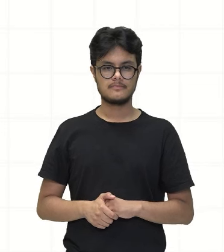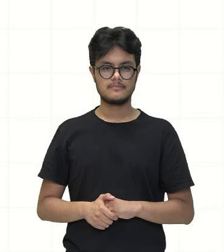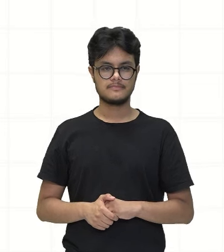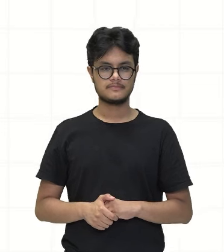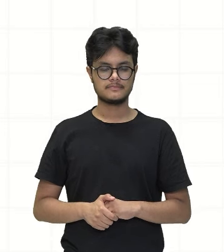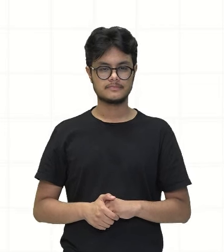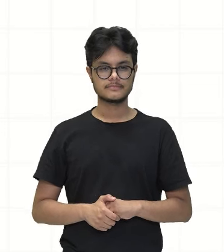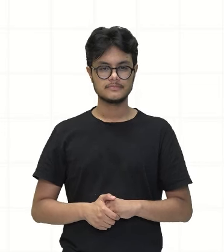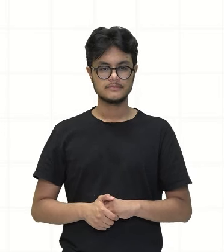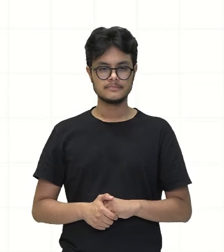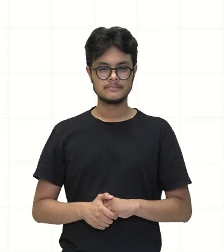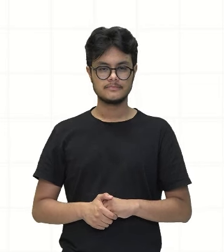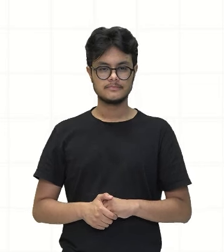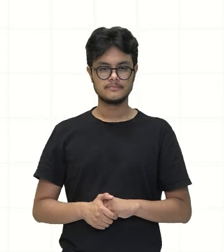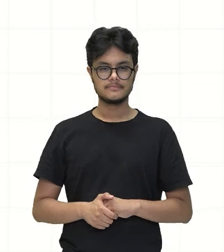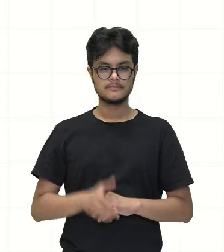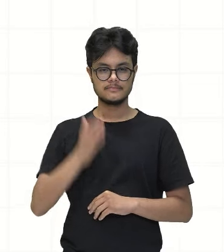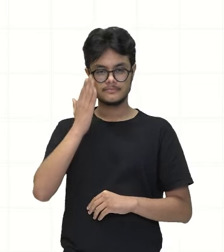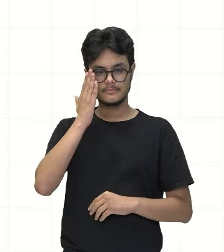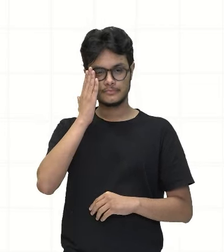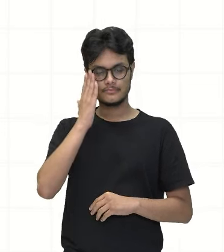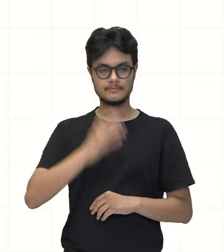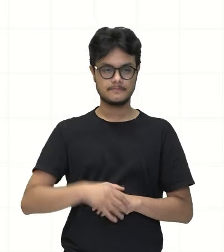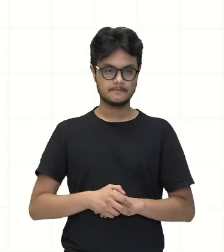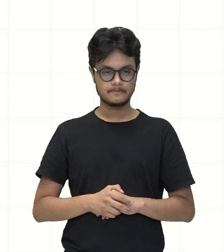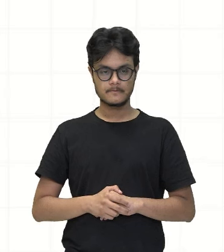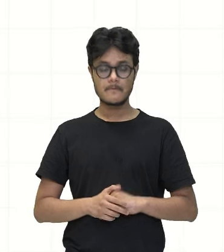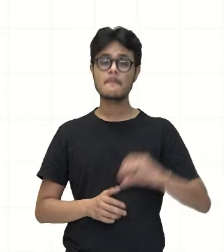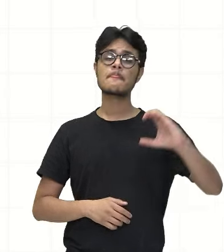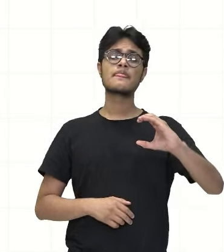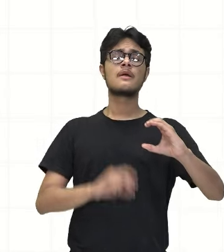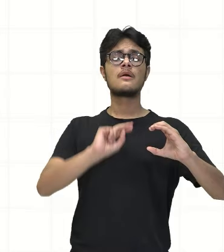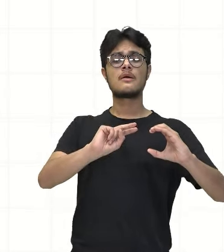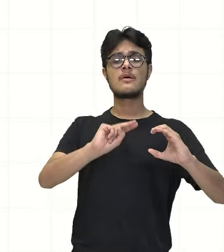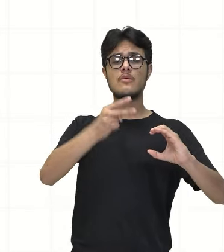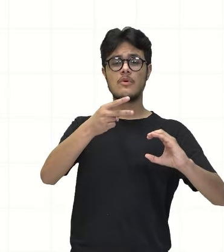a projeção, C ao quadrado,